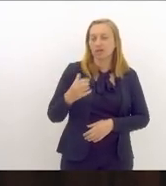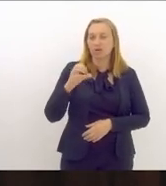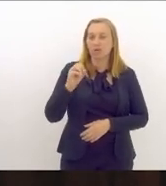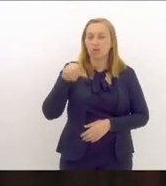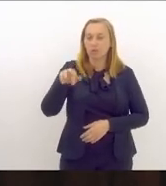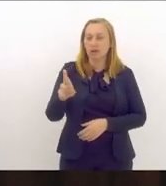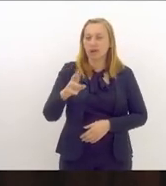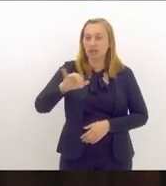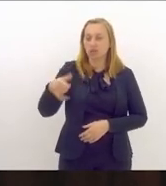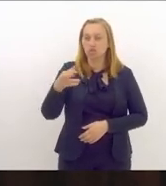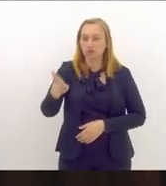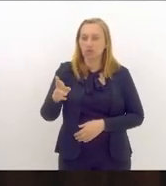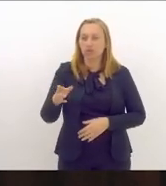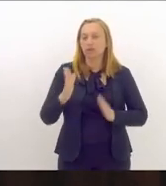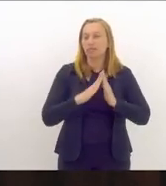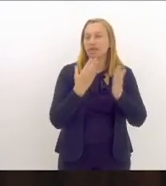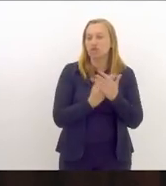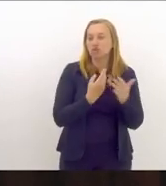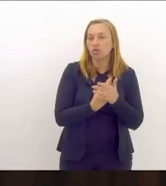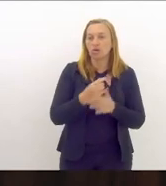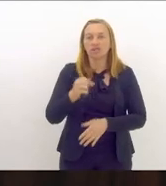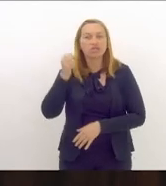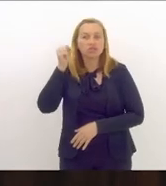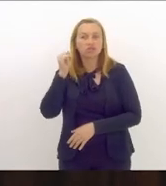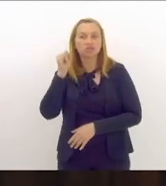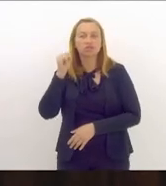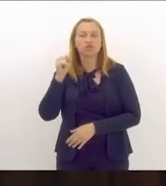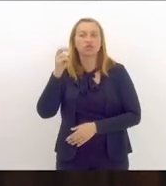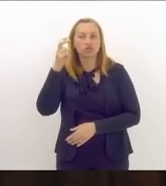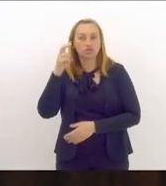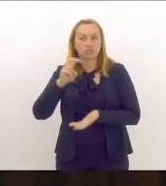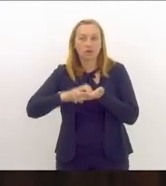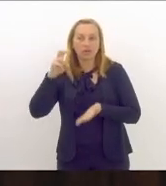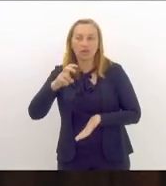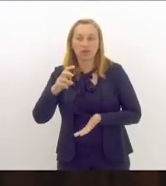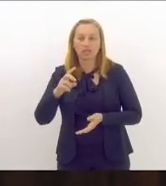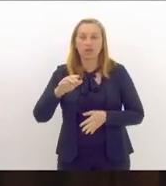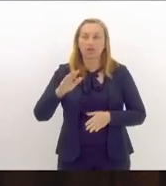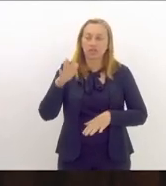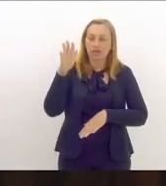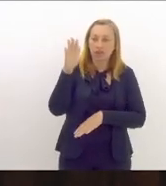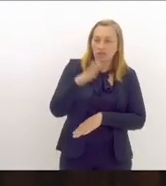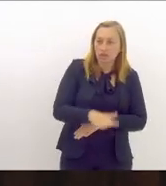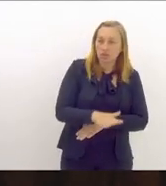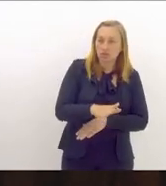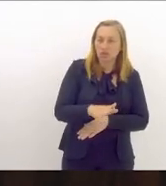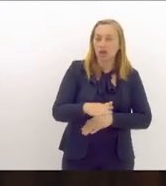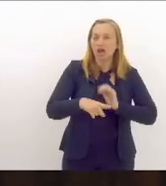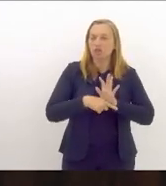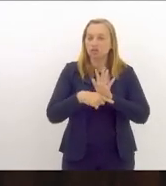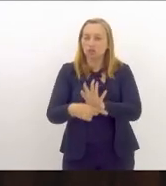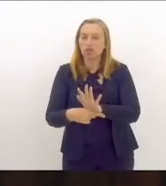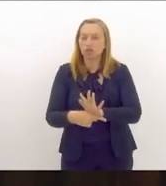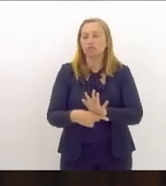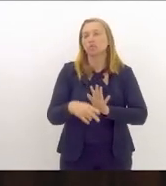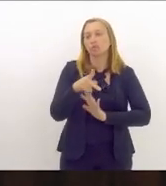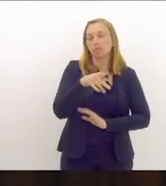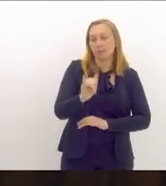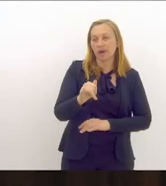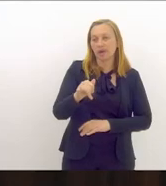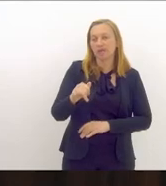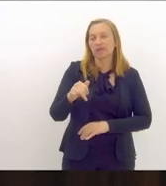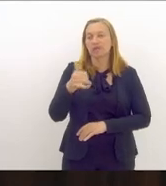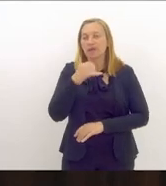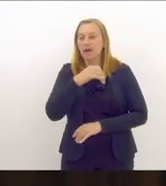ia para a escola de manhã e passava o resto do dia ajudando os pais no bar, estilo mercearia, que vendia bebidas, frutas e